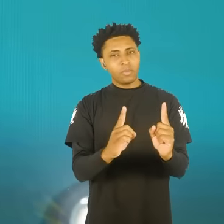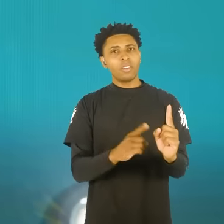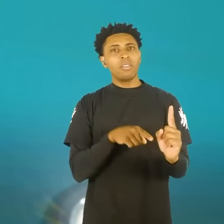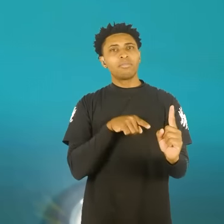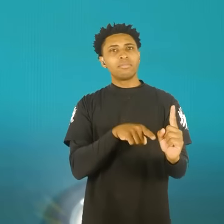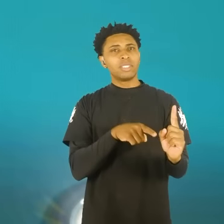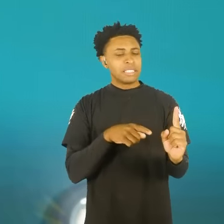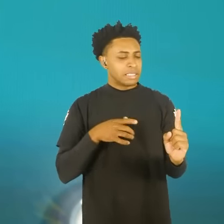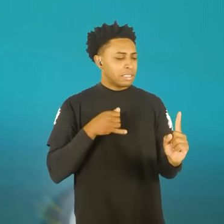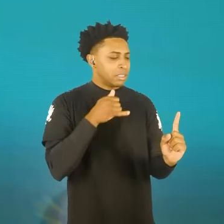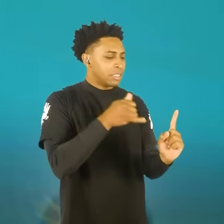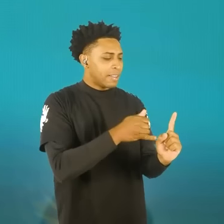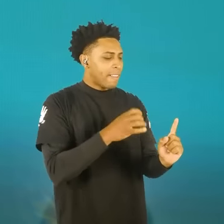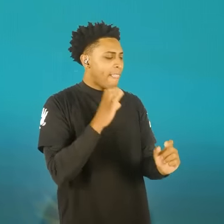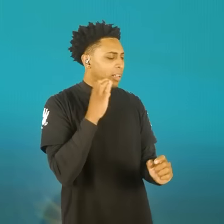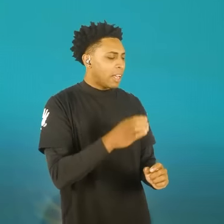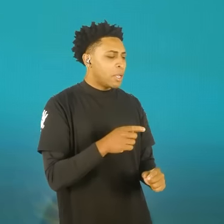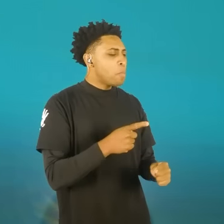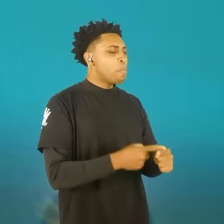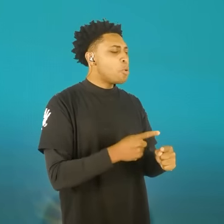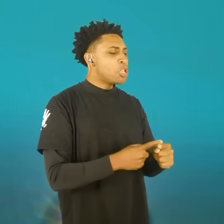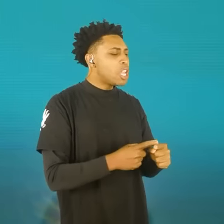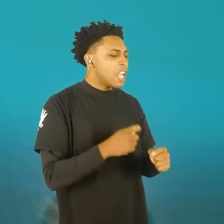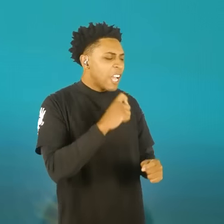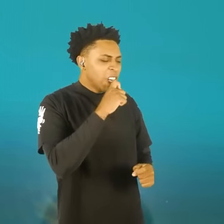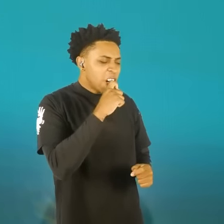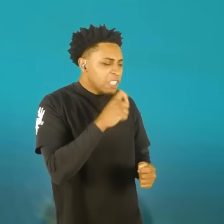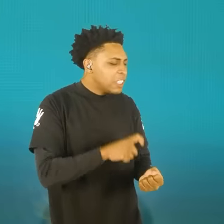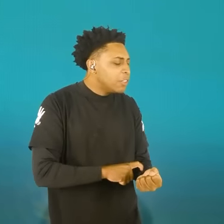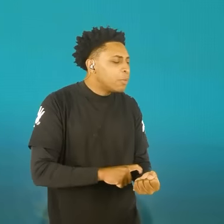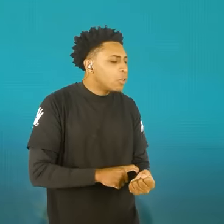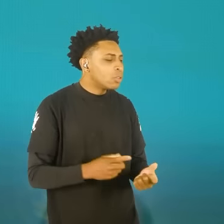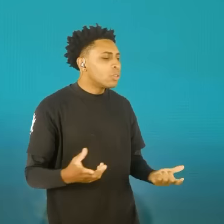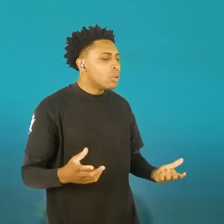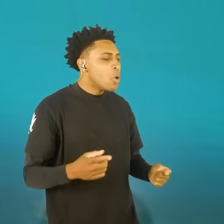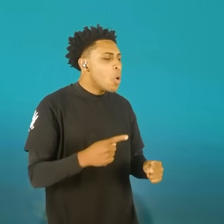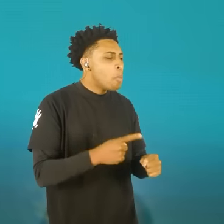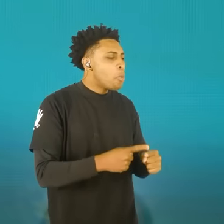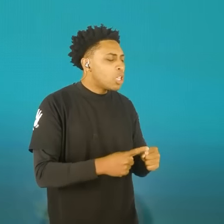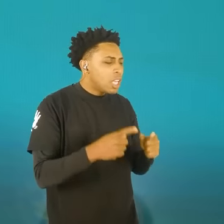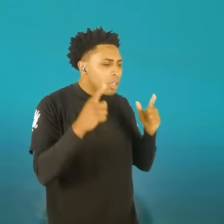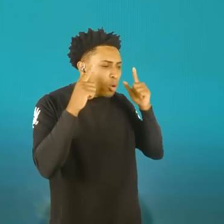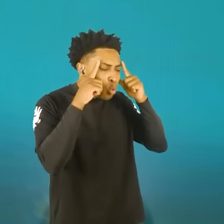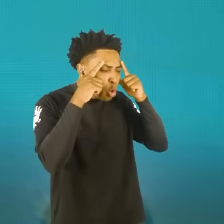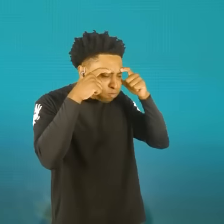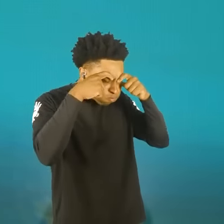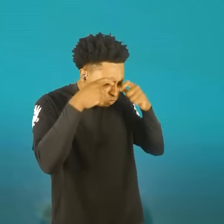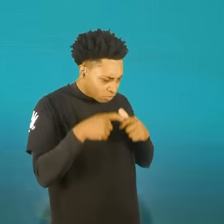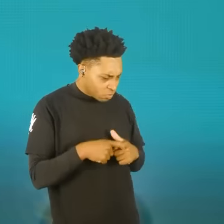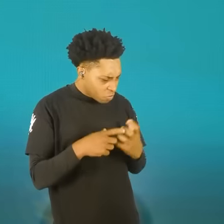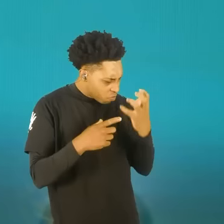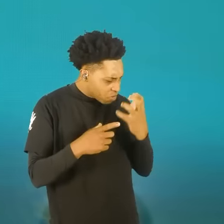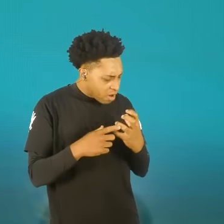de Caim e diz: Caim, por que que você se irou? Caim, por que que o teu semblante caiu? Eu quero ler com você